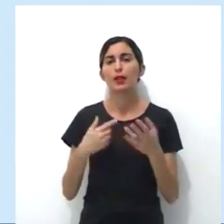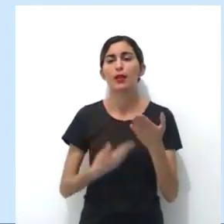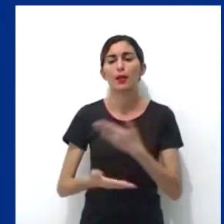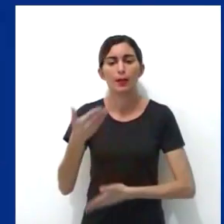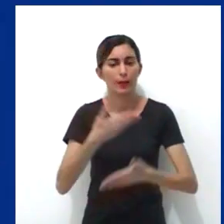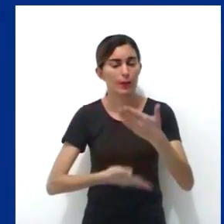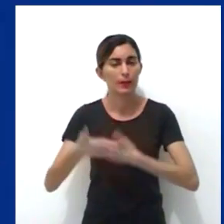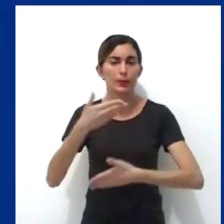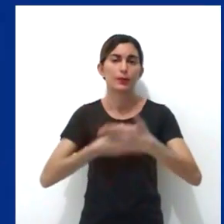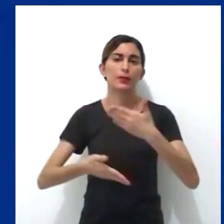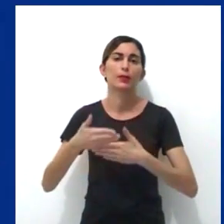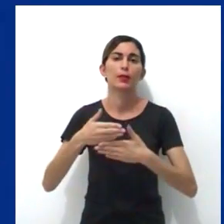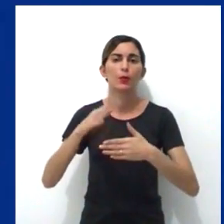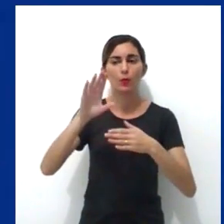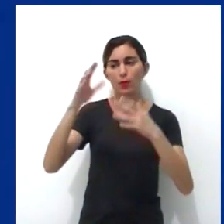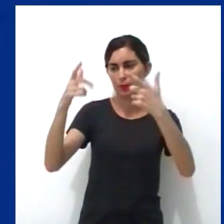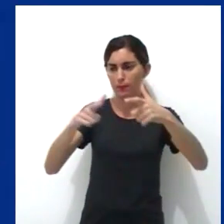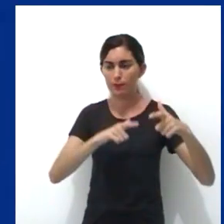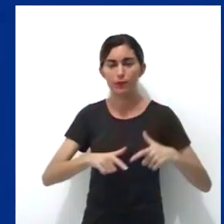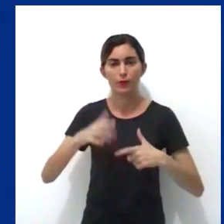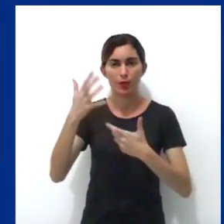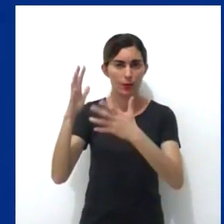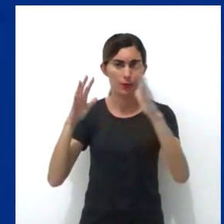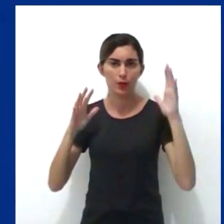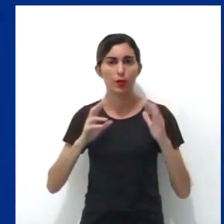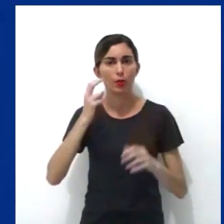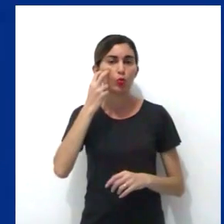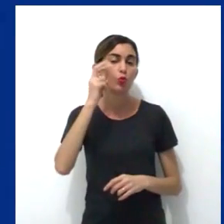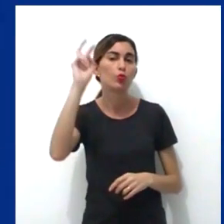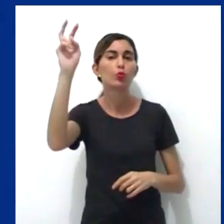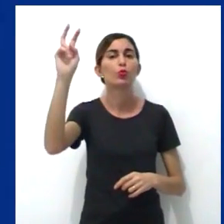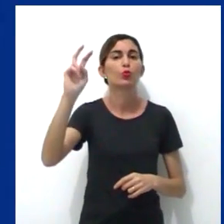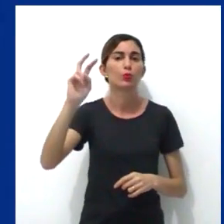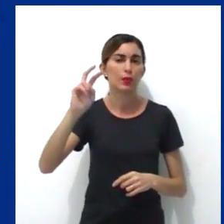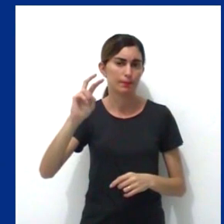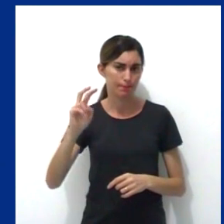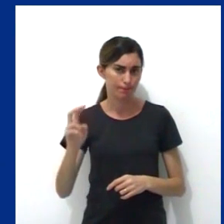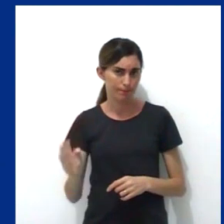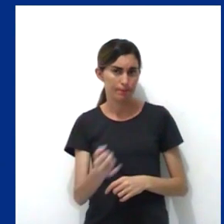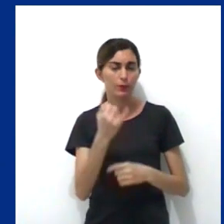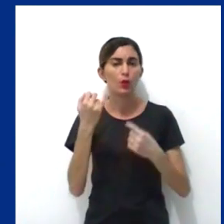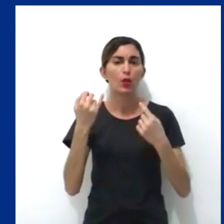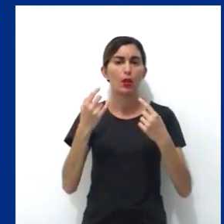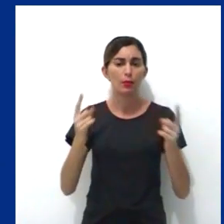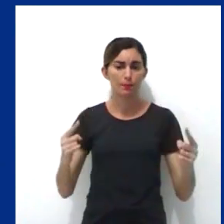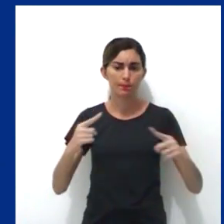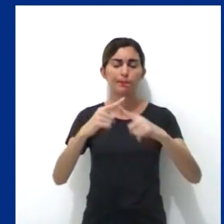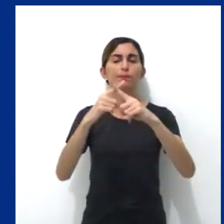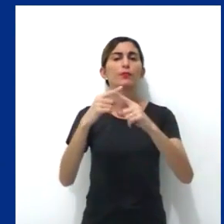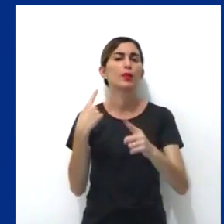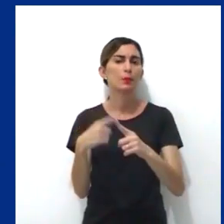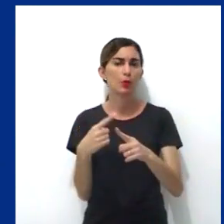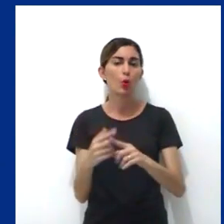as formas de propagação de calor. Então, depois de tudo isso, gente, eu queria trazer para vocês uma questão